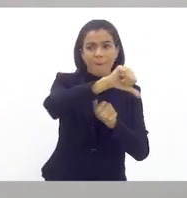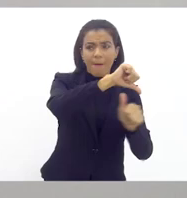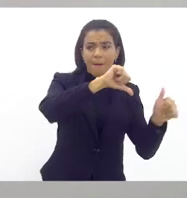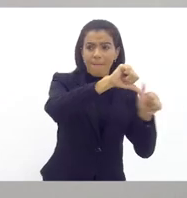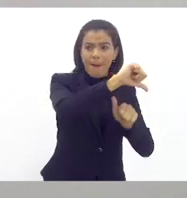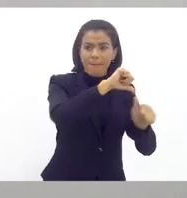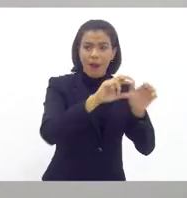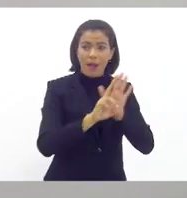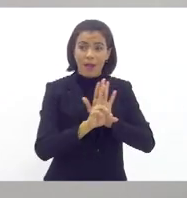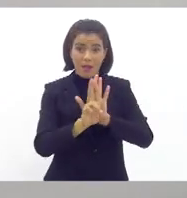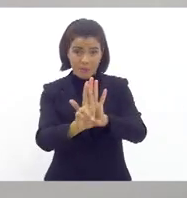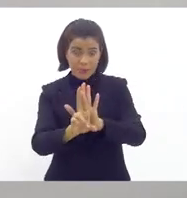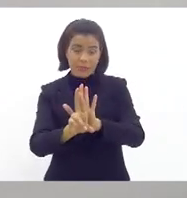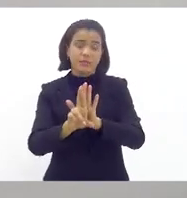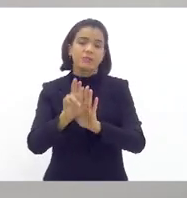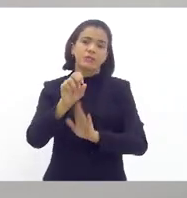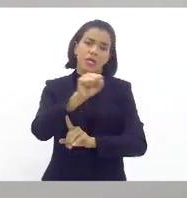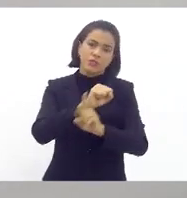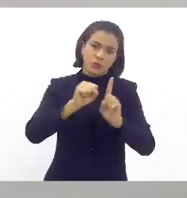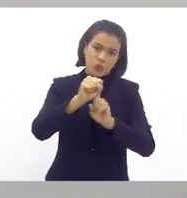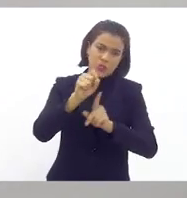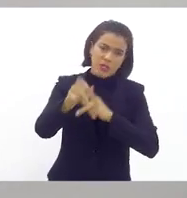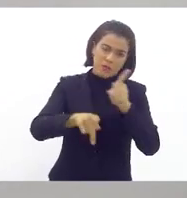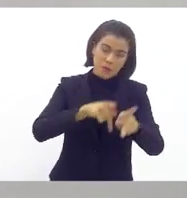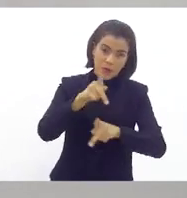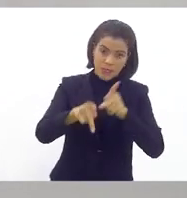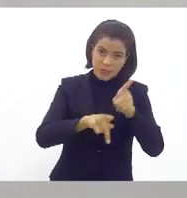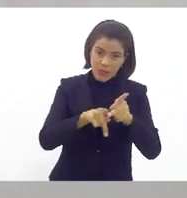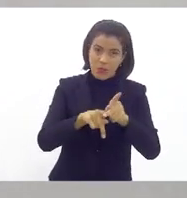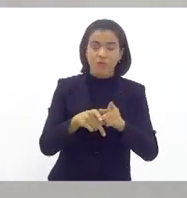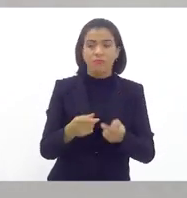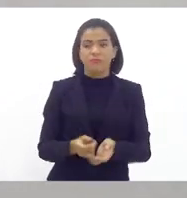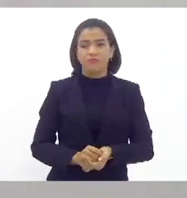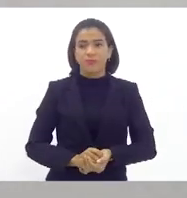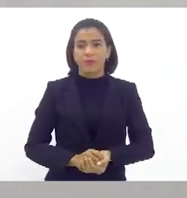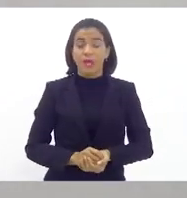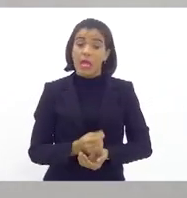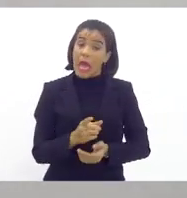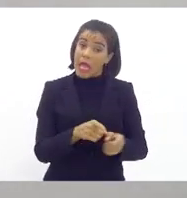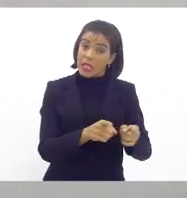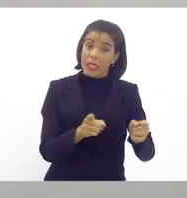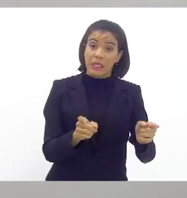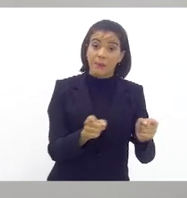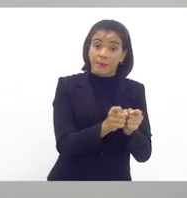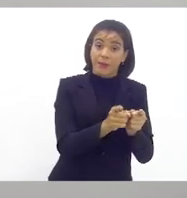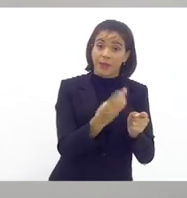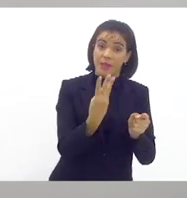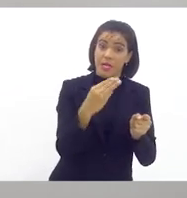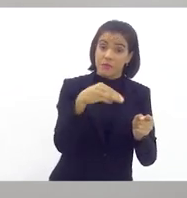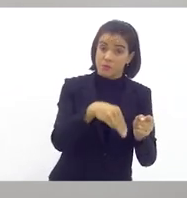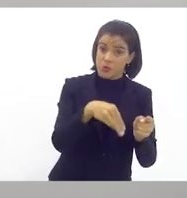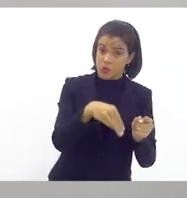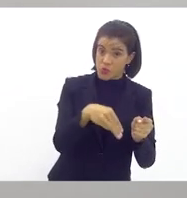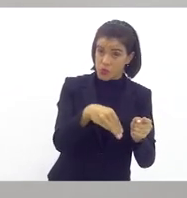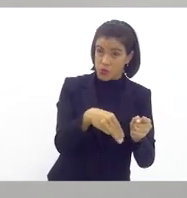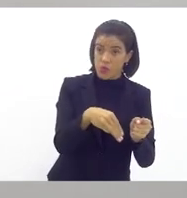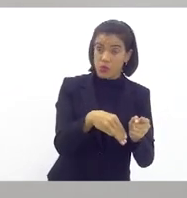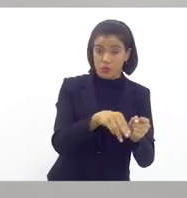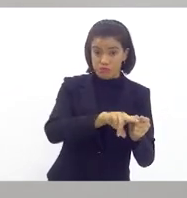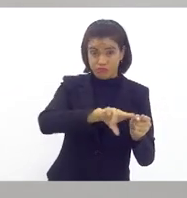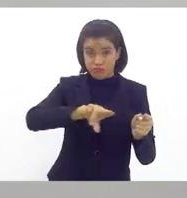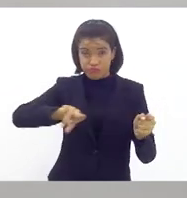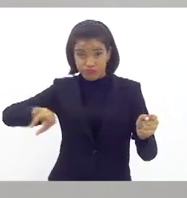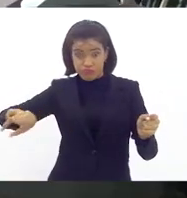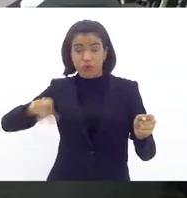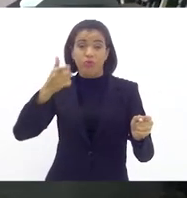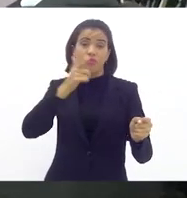representantes da sociedade civil que possam vir falar. A gente vai dar um tempo um pouco menor, de três minutos, para vários poderem falar. Para vários poderem falar e a